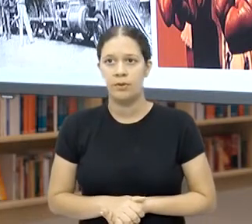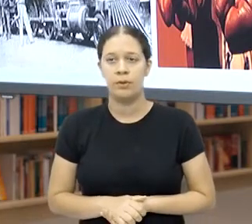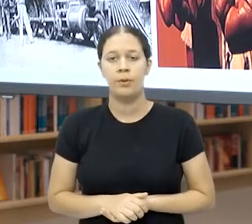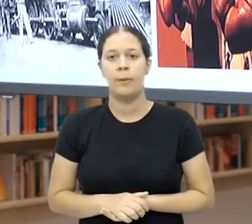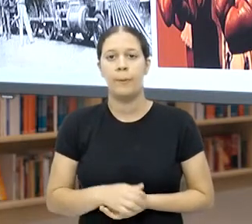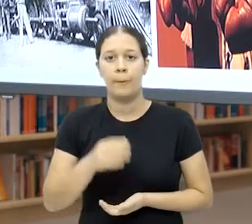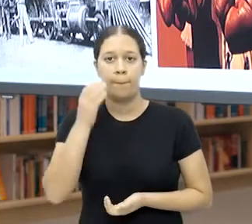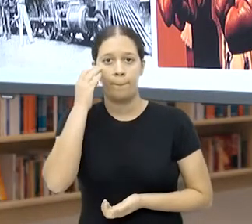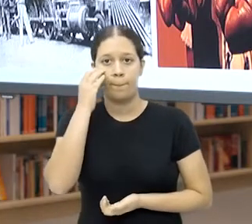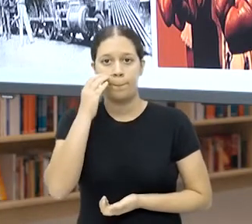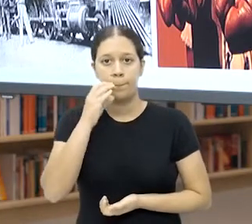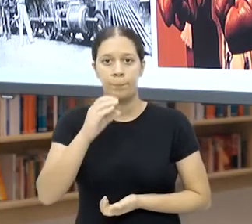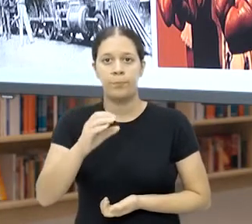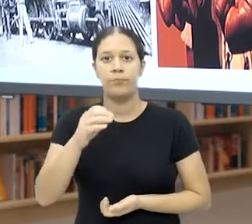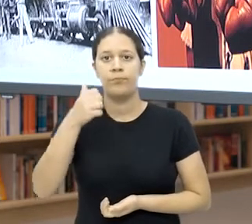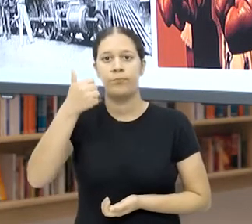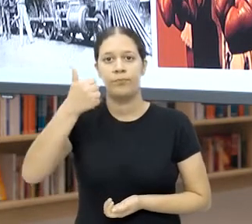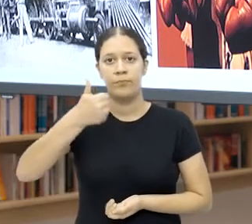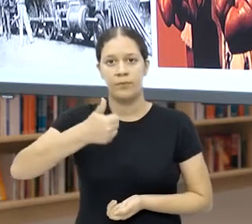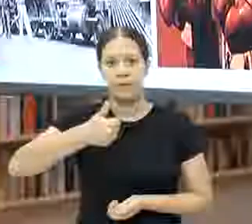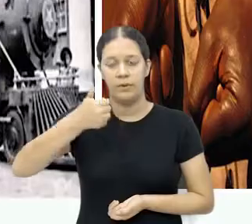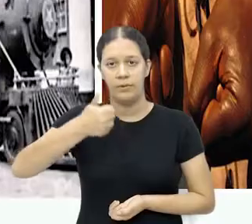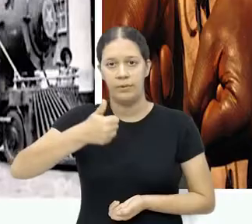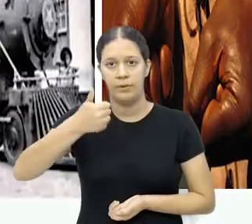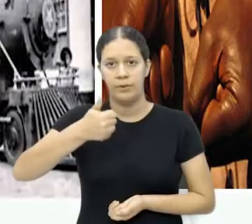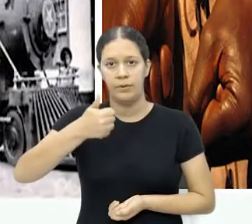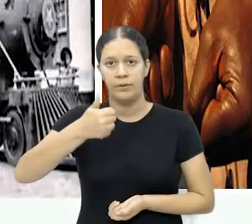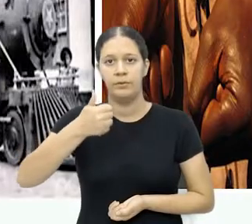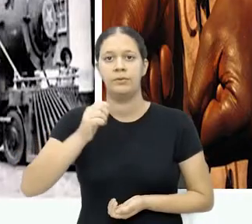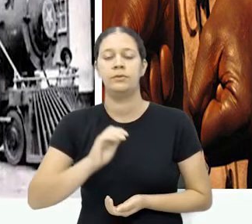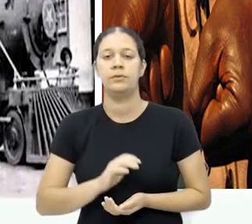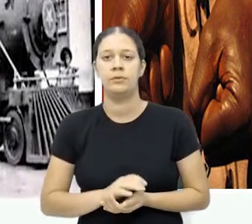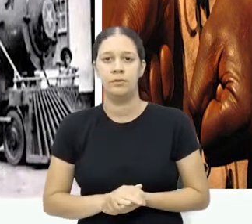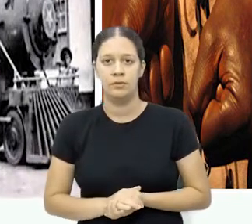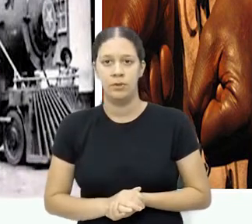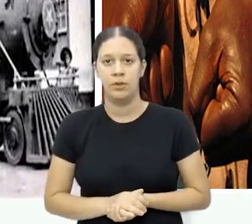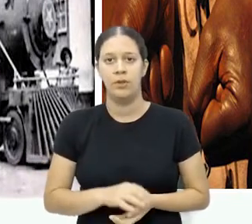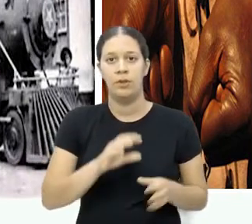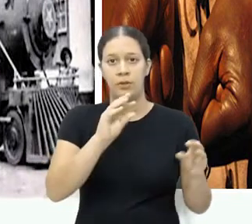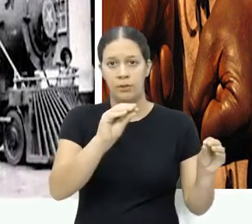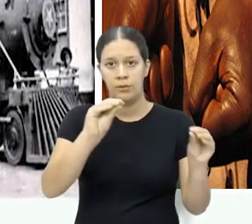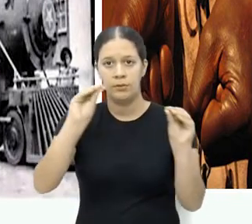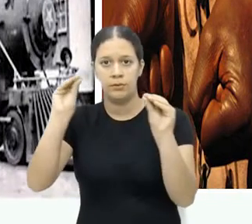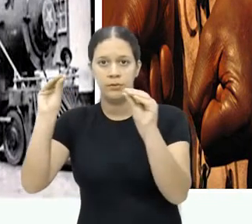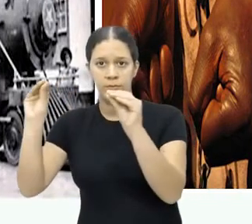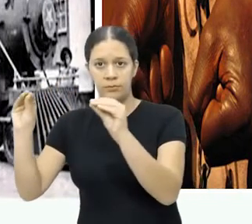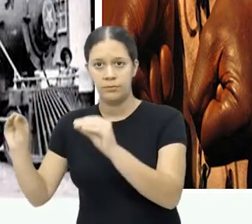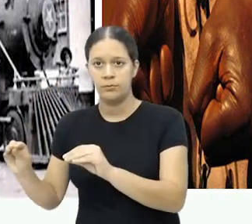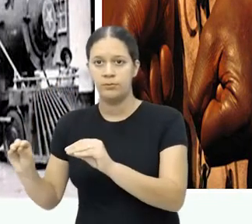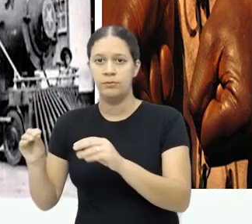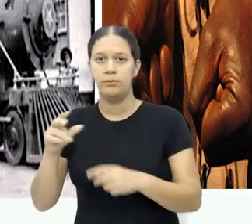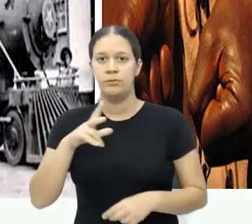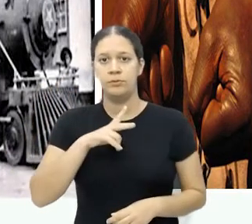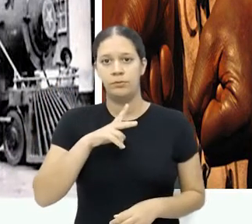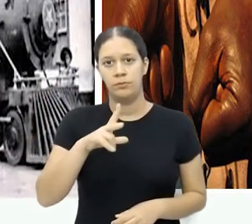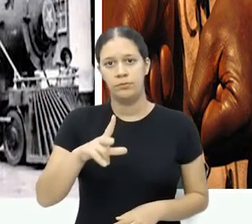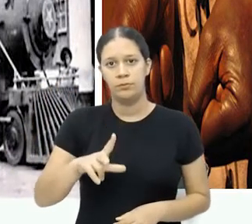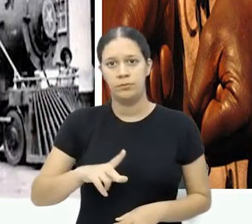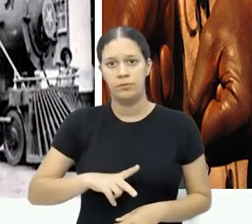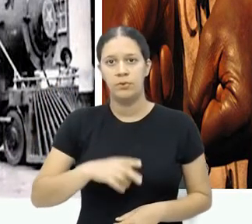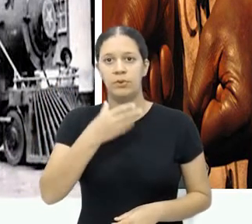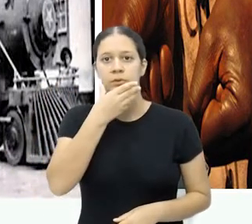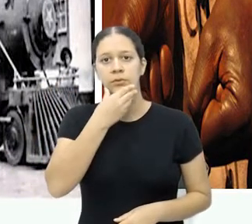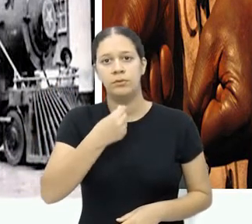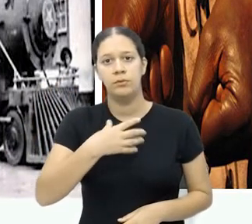Pedro I, tá certo? Deixa o Brasil, vai para Portugal, e o seu filho assume